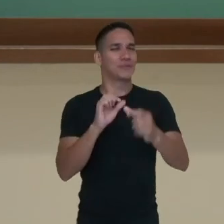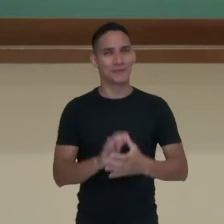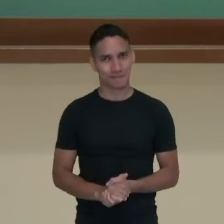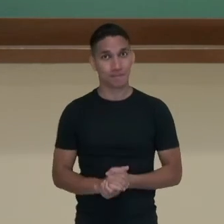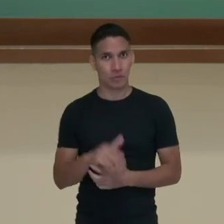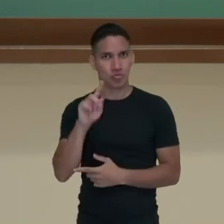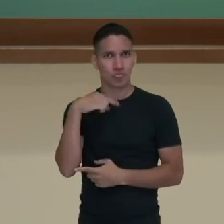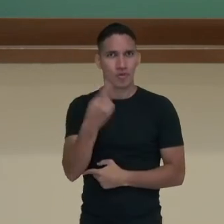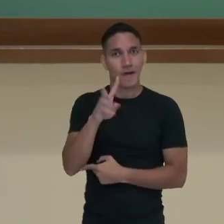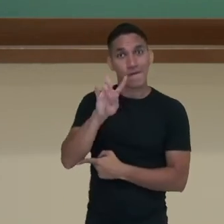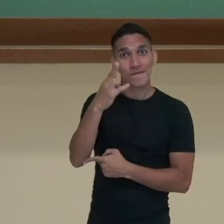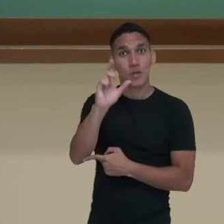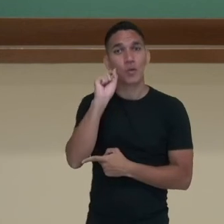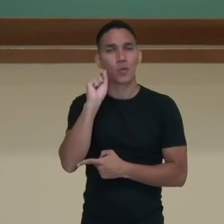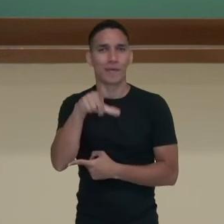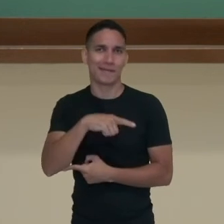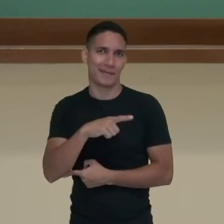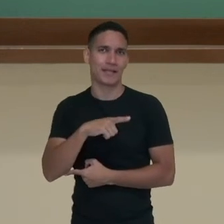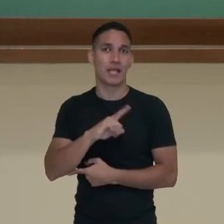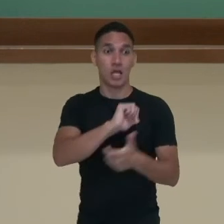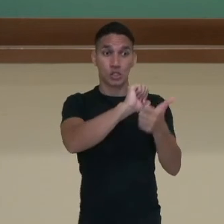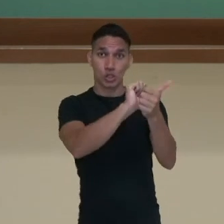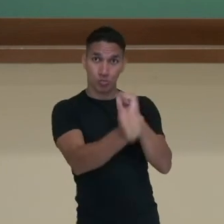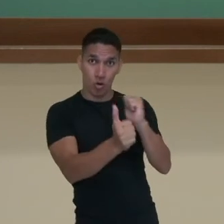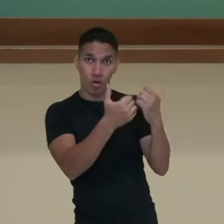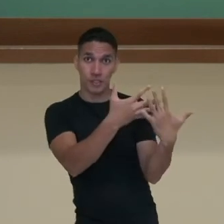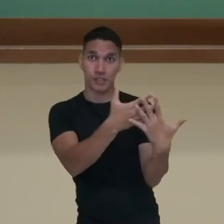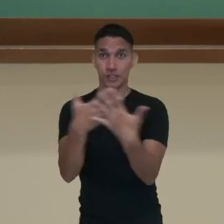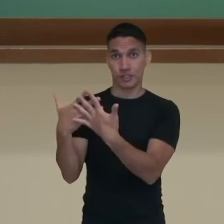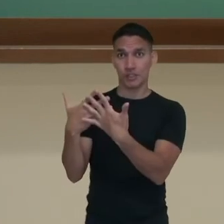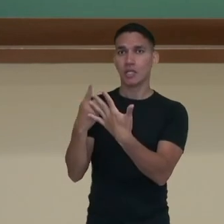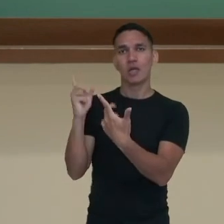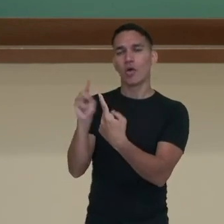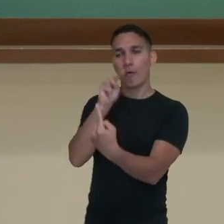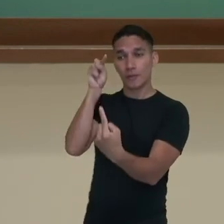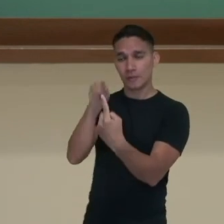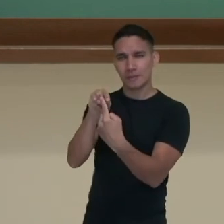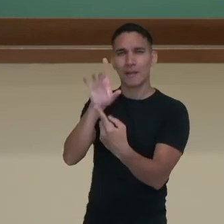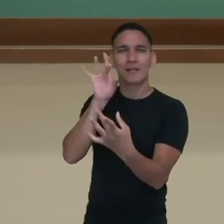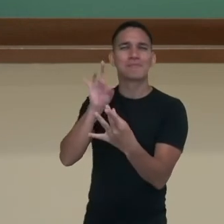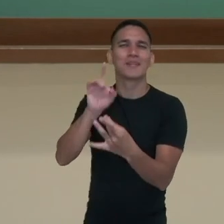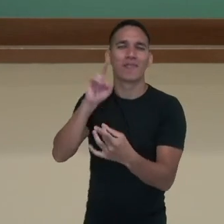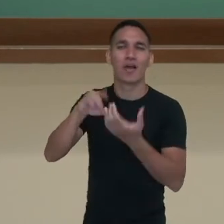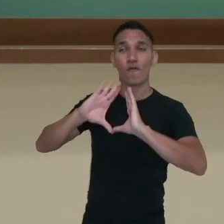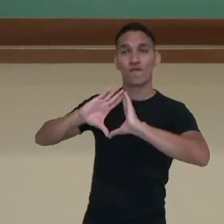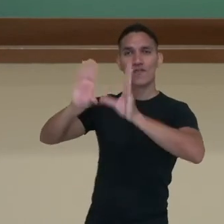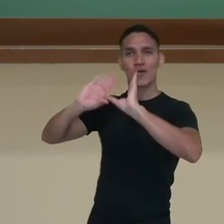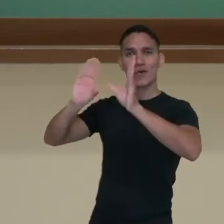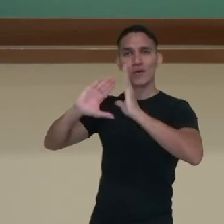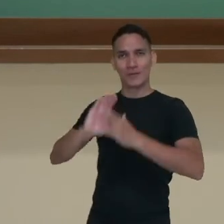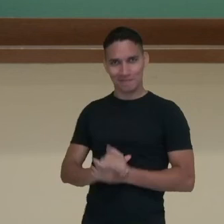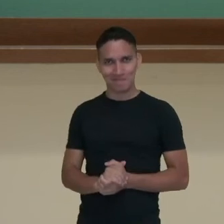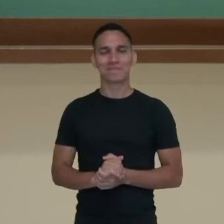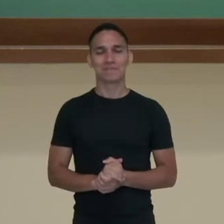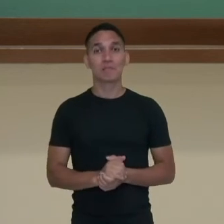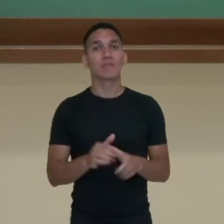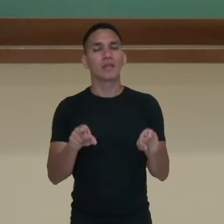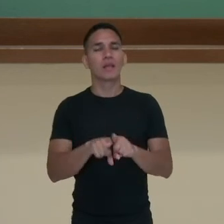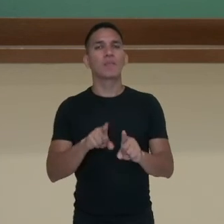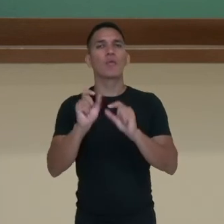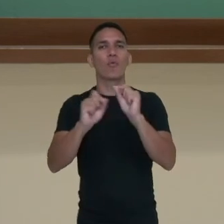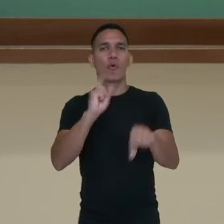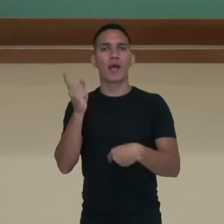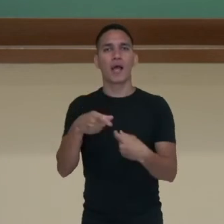vimos então, né, os esportes de rede, objetivamente o voleibol, né? E os esportes de